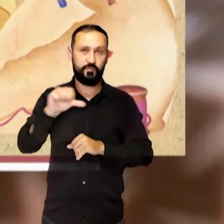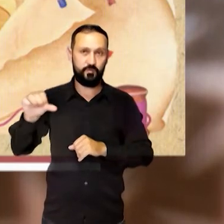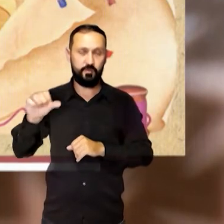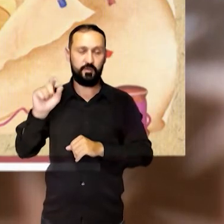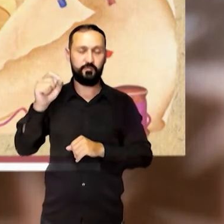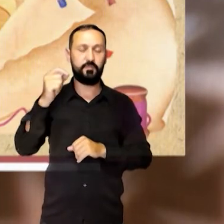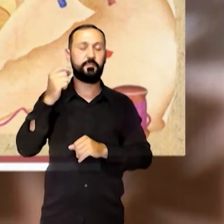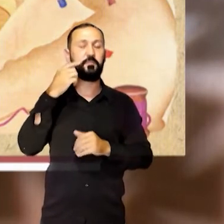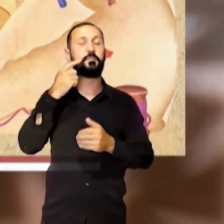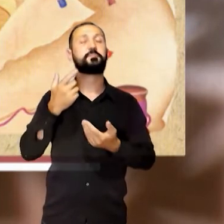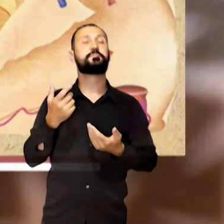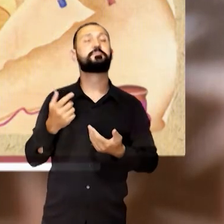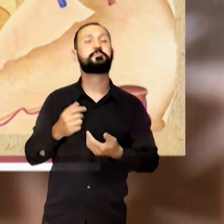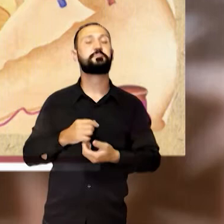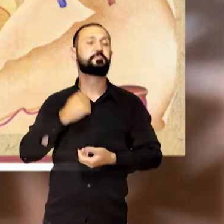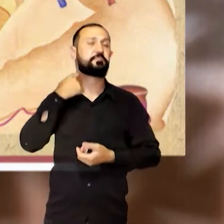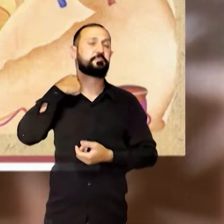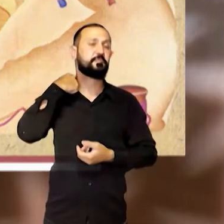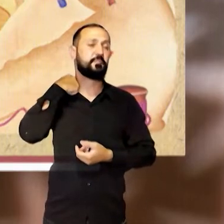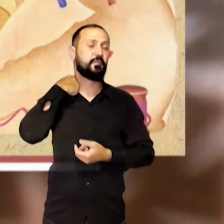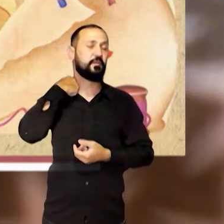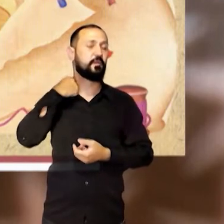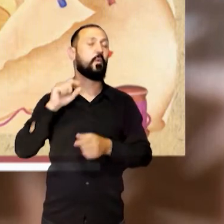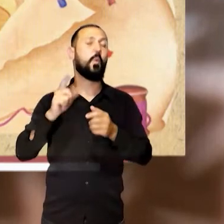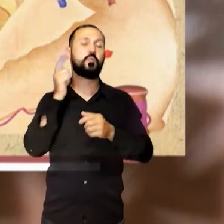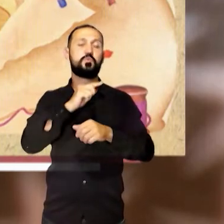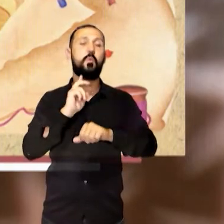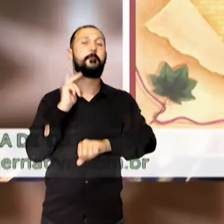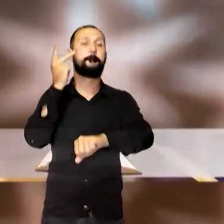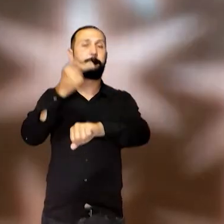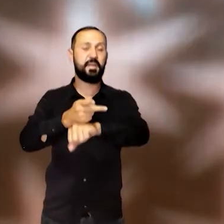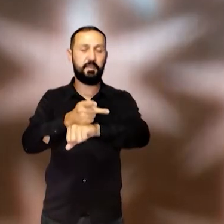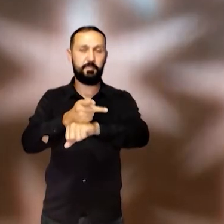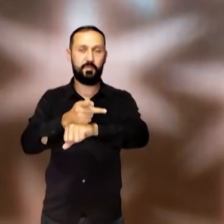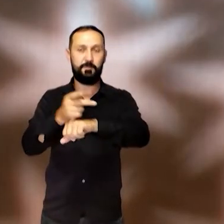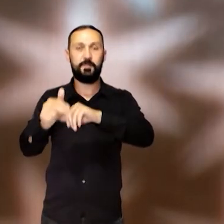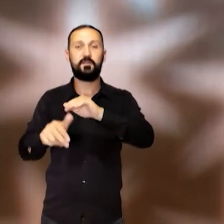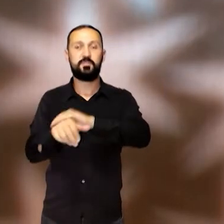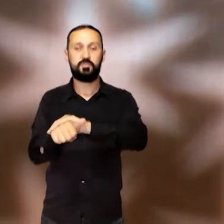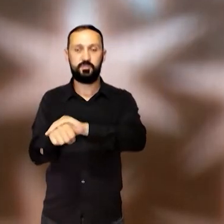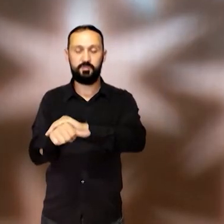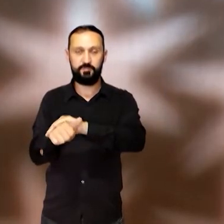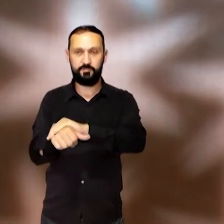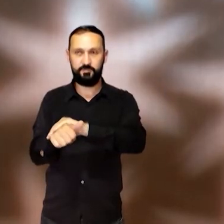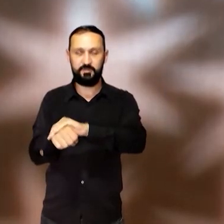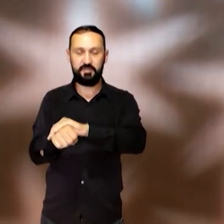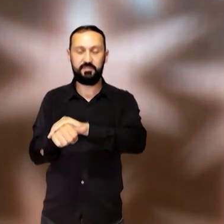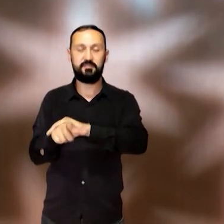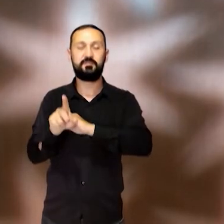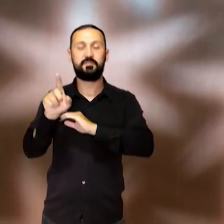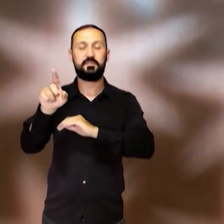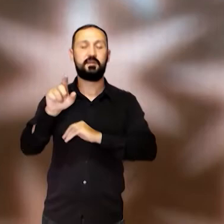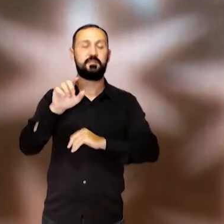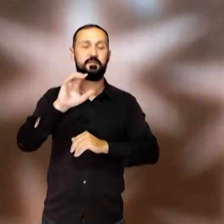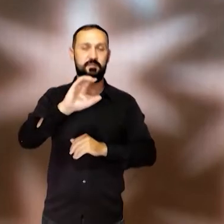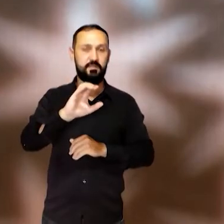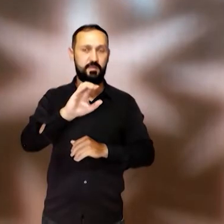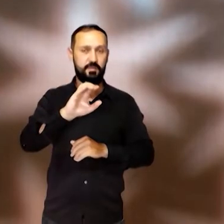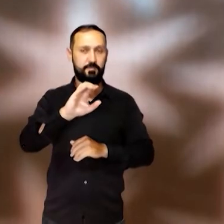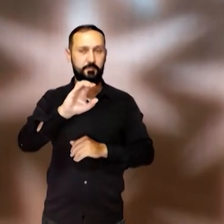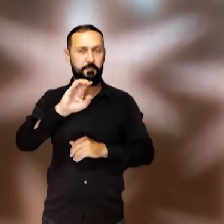1999, publicado pela editora Escrituras, foram finalistas do Prêmio Jabuti da Câmara Brasileira do Livro,